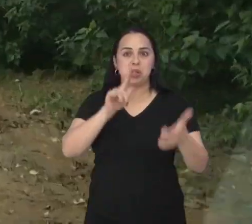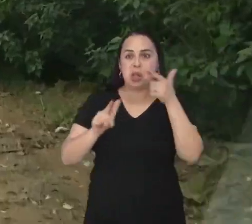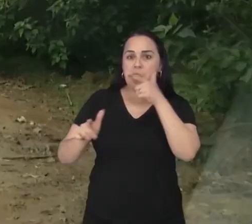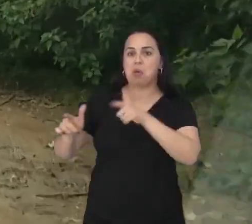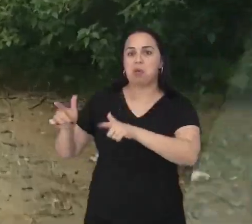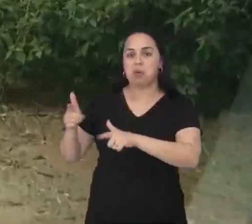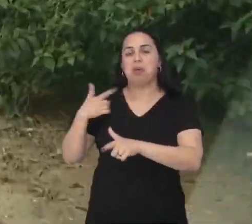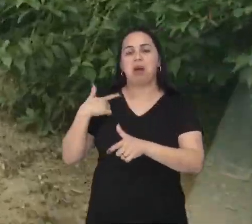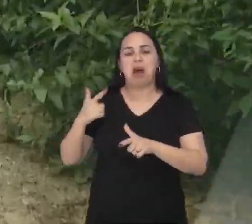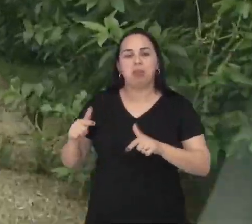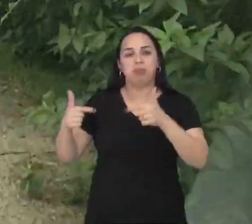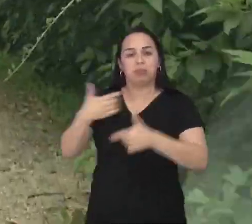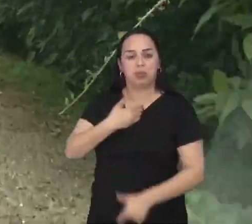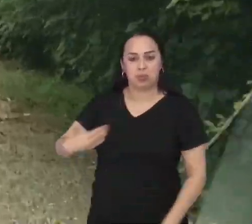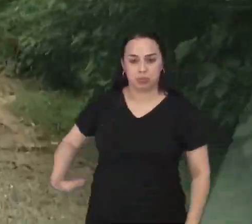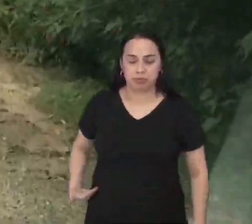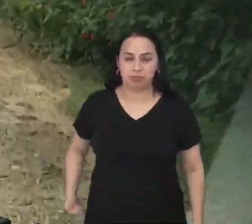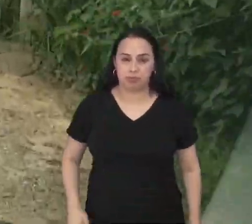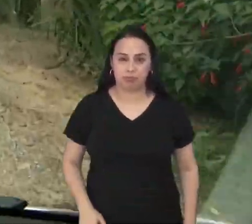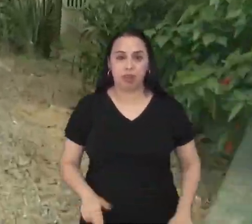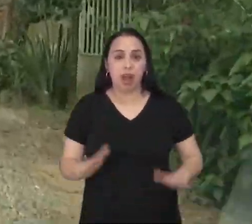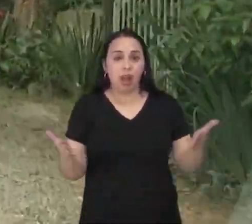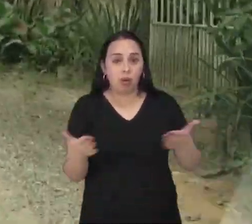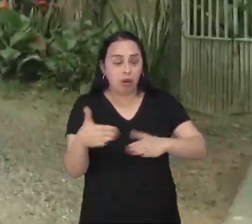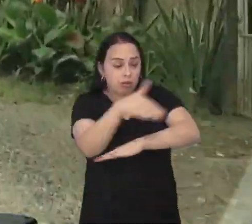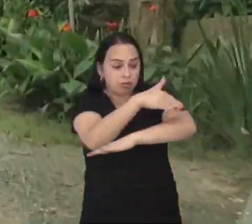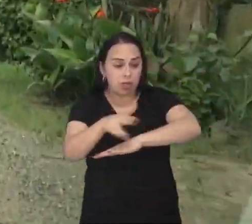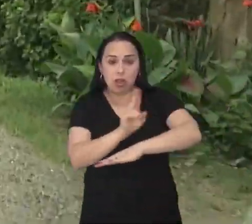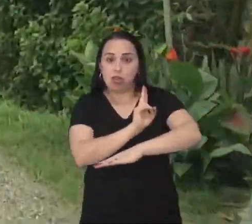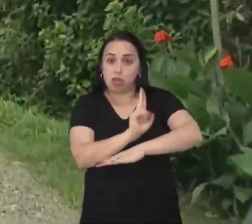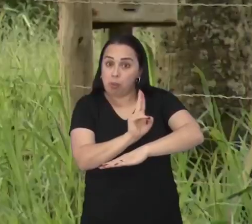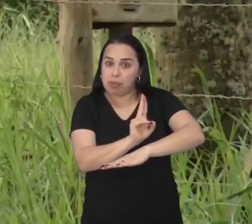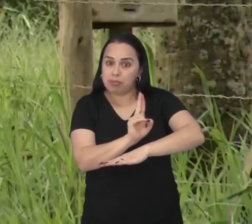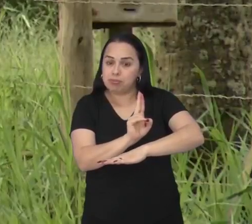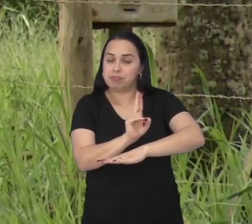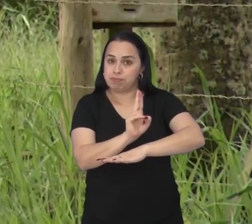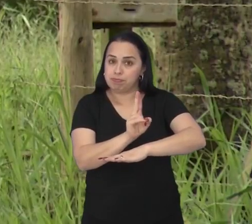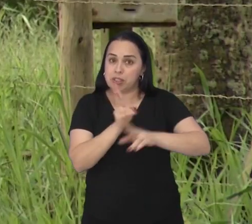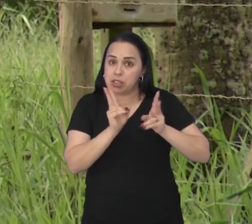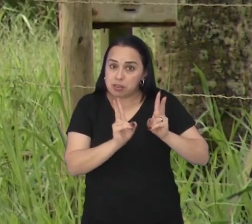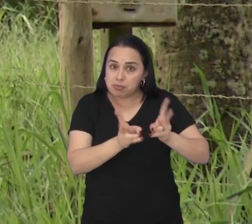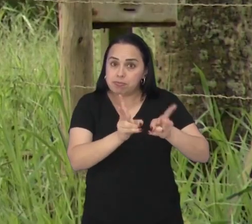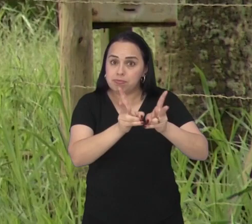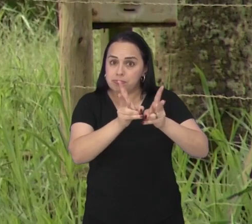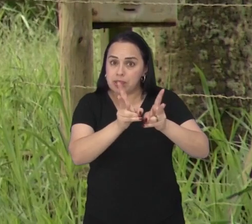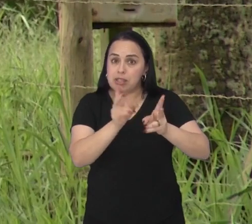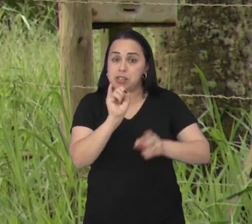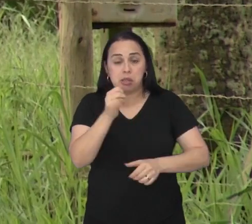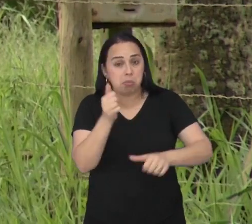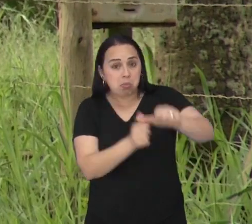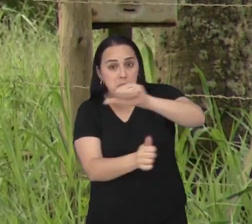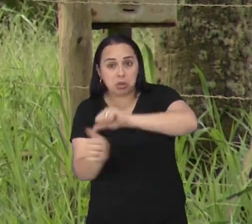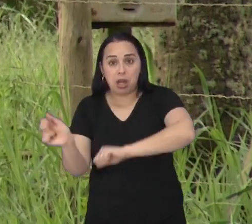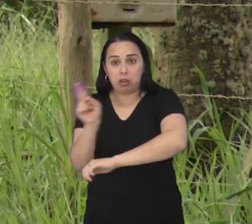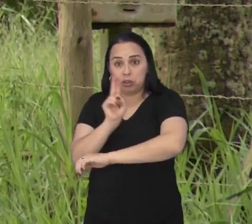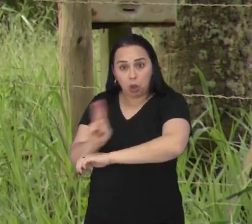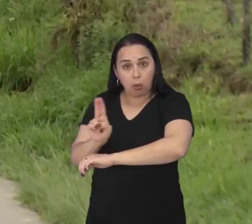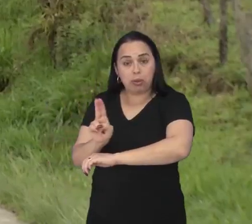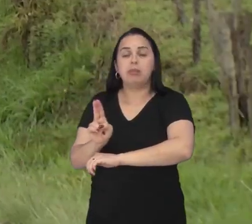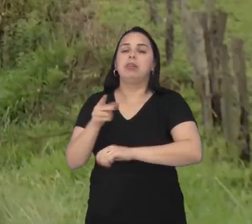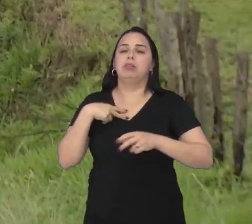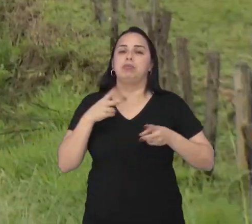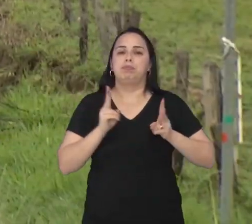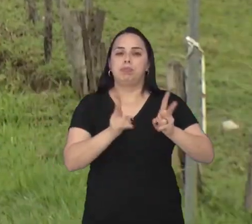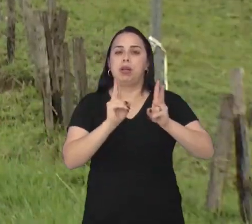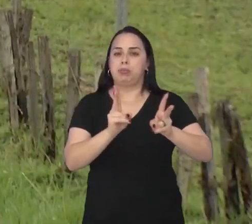públicos. Todas as estradas foram nomeadas e receberam um código único, que permanece o mesmo caso haja mudança no nome da via.